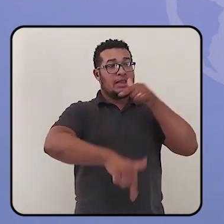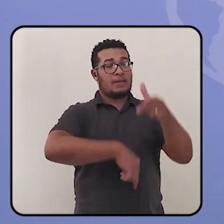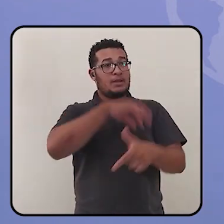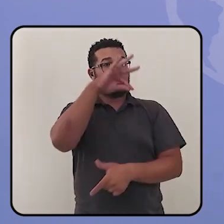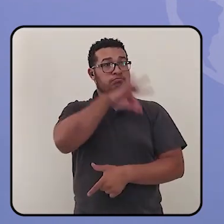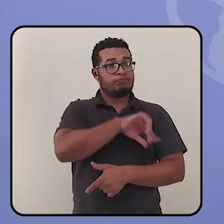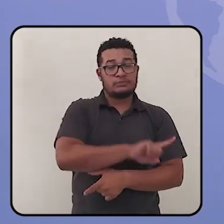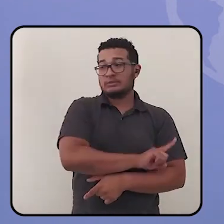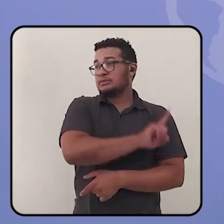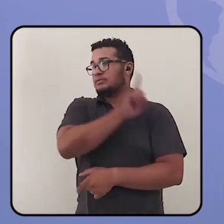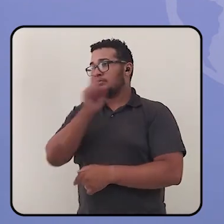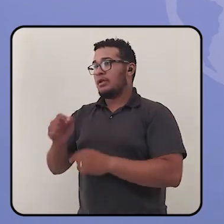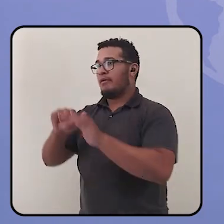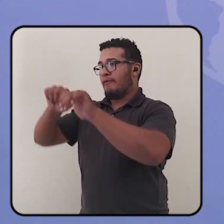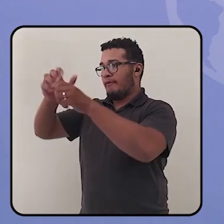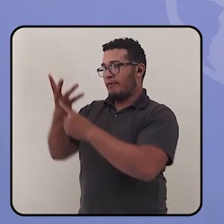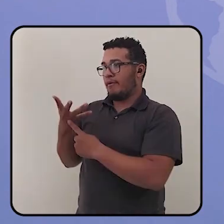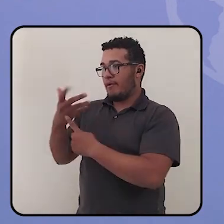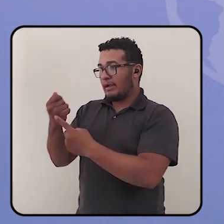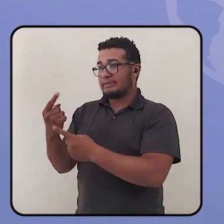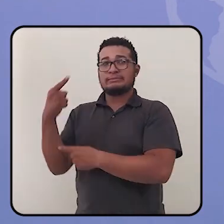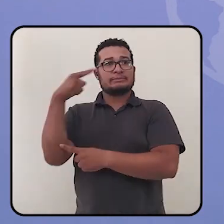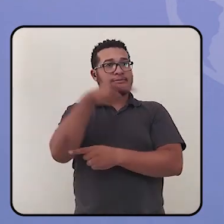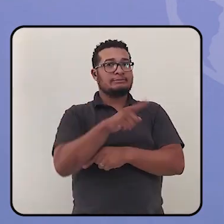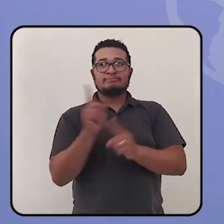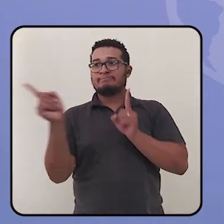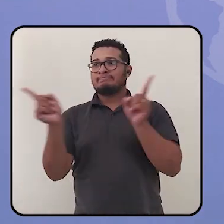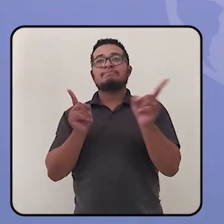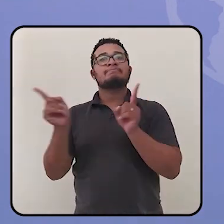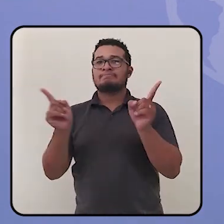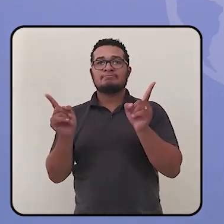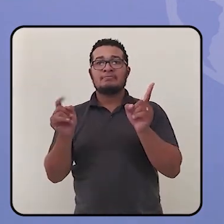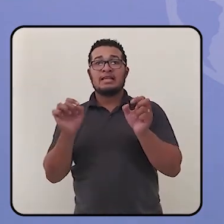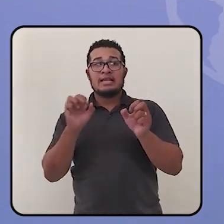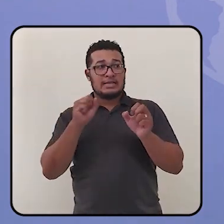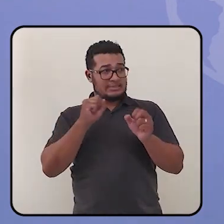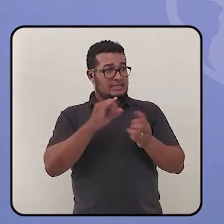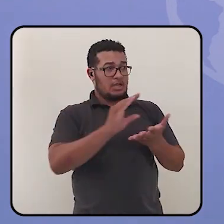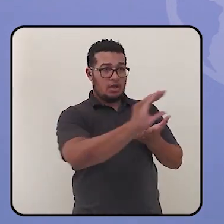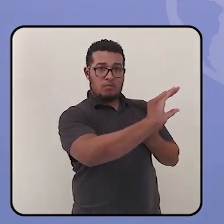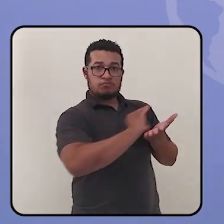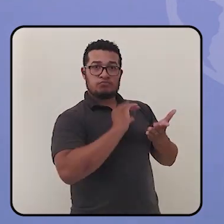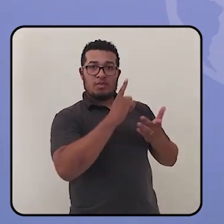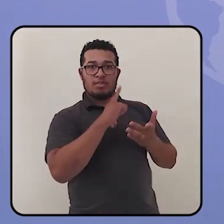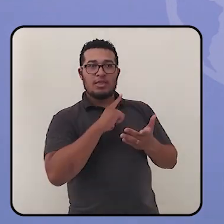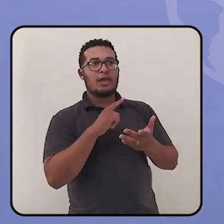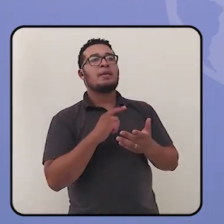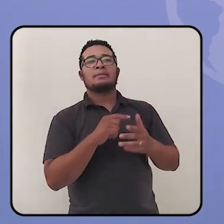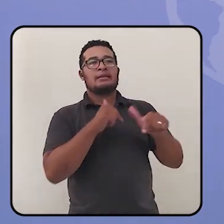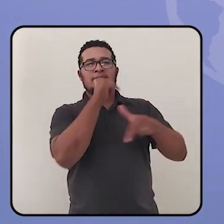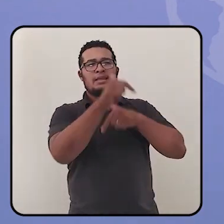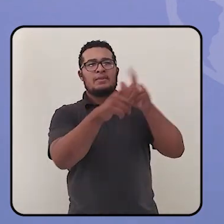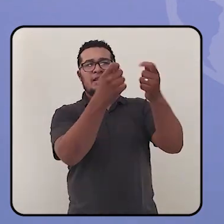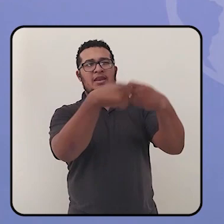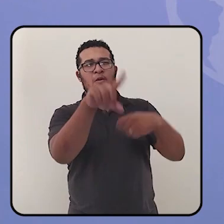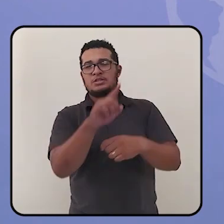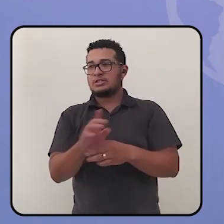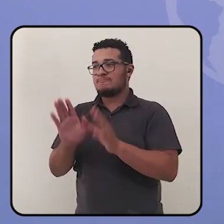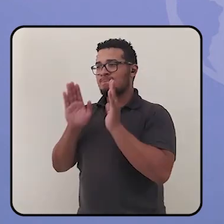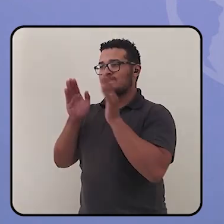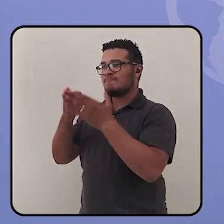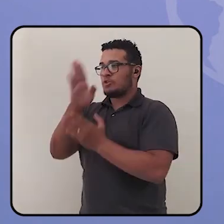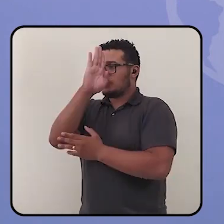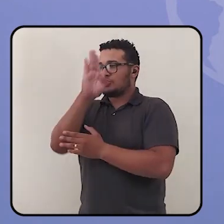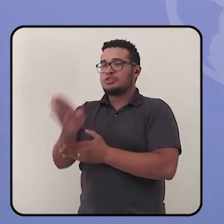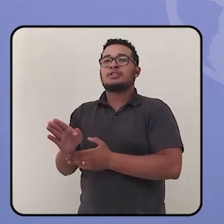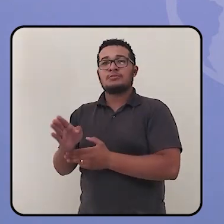para sobreviver é com este patrocínio era possível que ele se dedicassem exclusivamente aos conhecimentos que